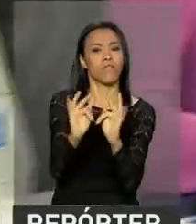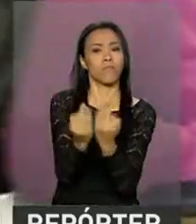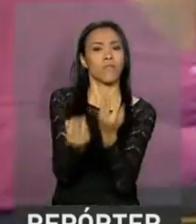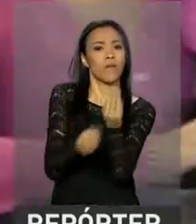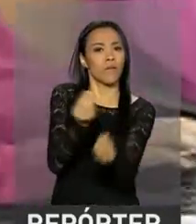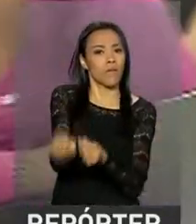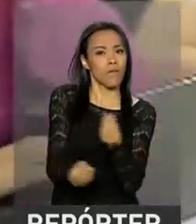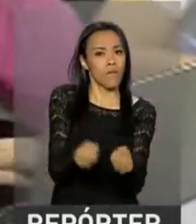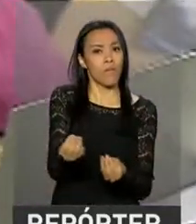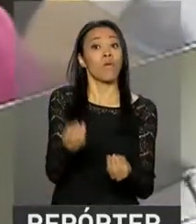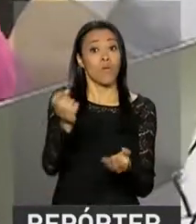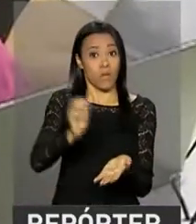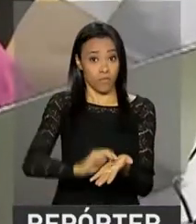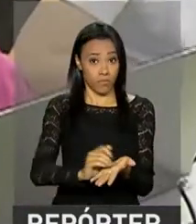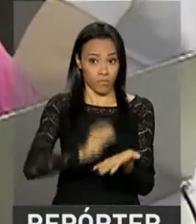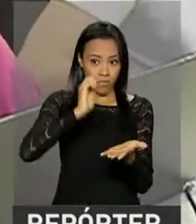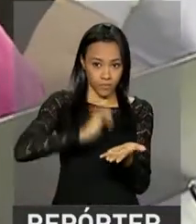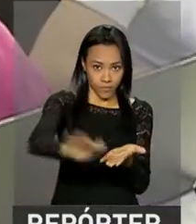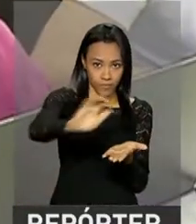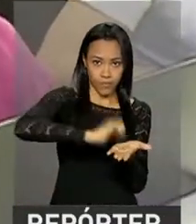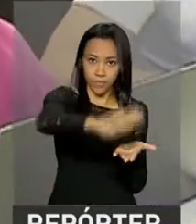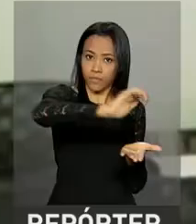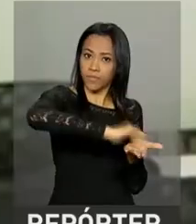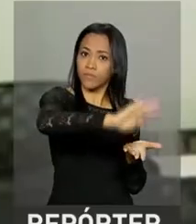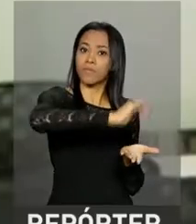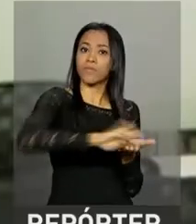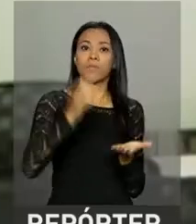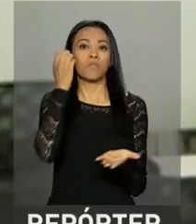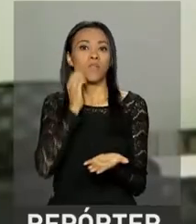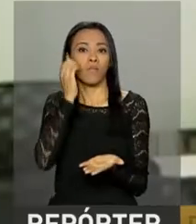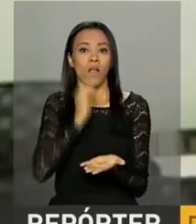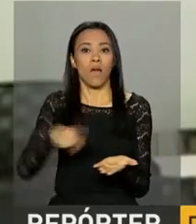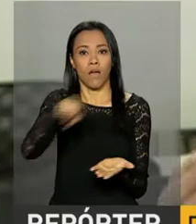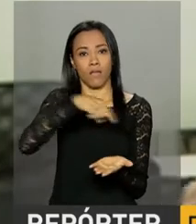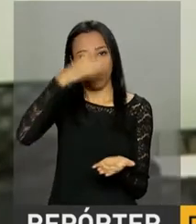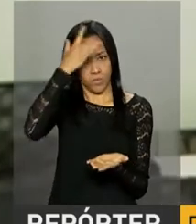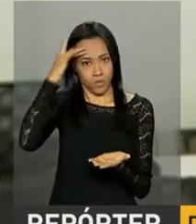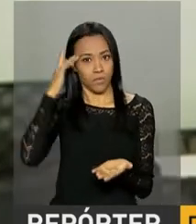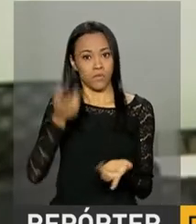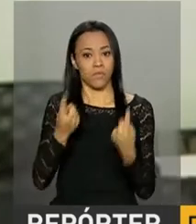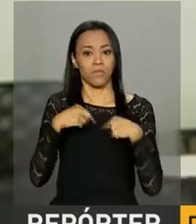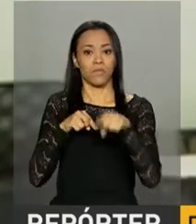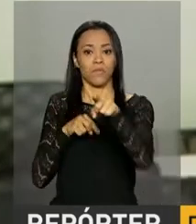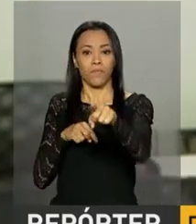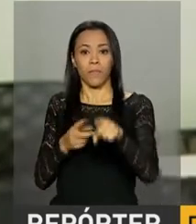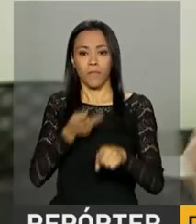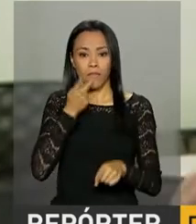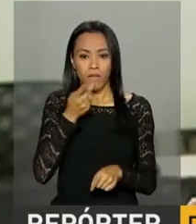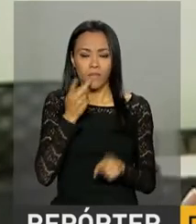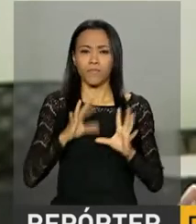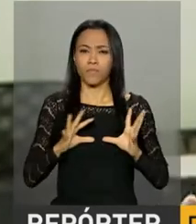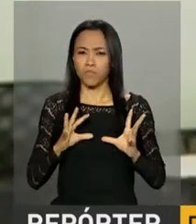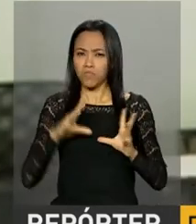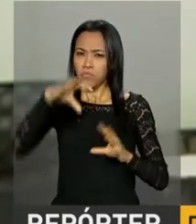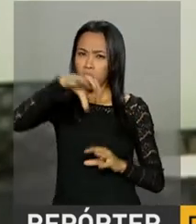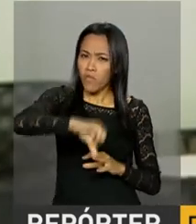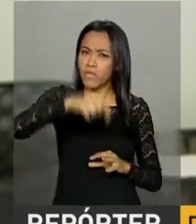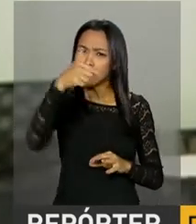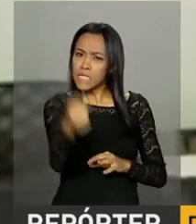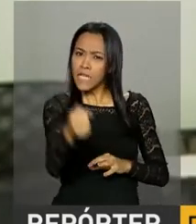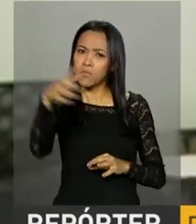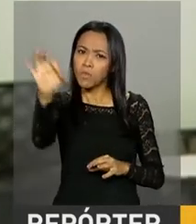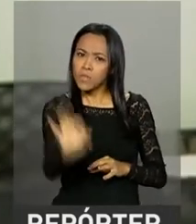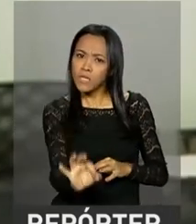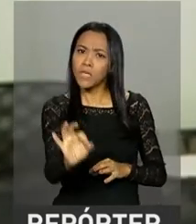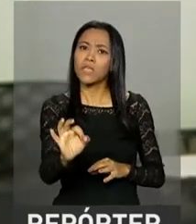os textos serão encaminhados para os celulares das pessoas é uma mídia com grande abertura é todo quase todas as pessoas 97% da população à